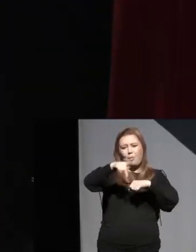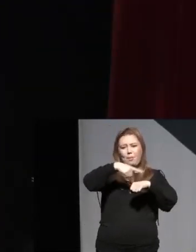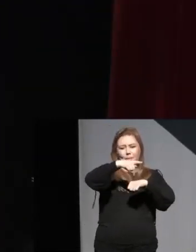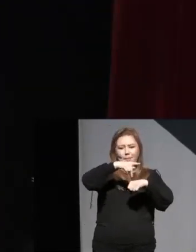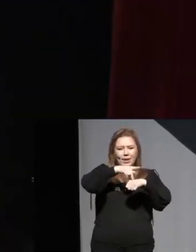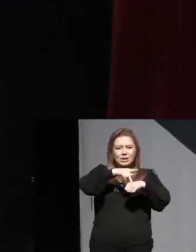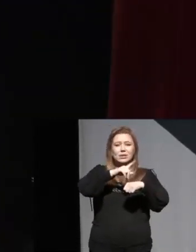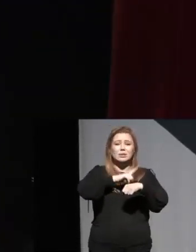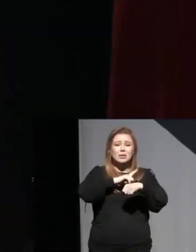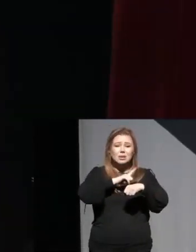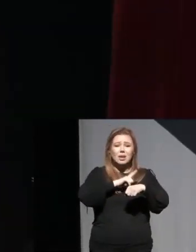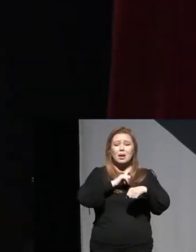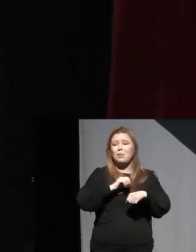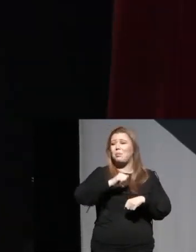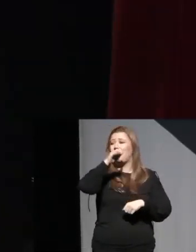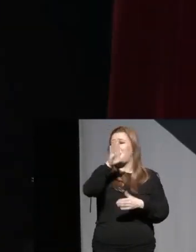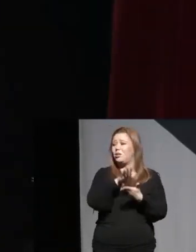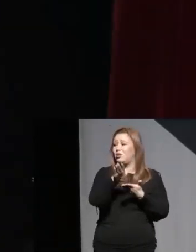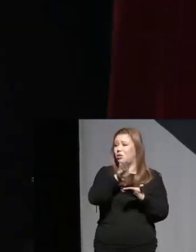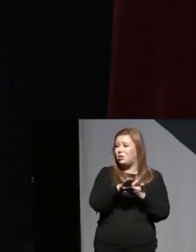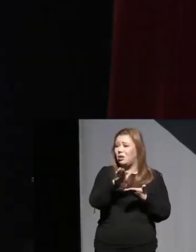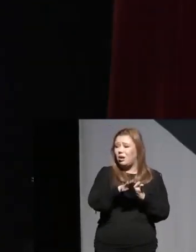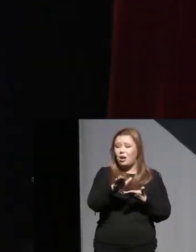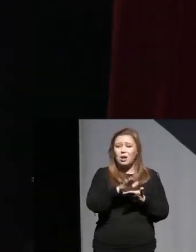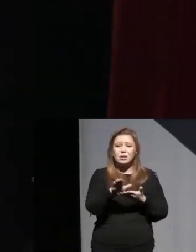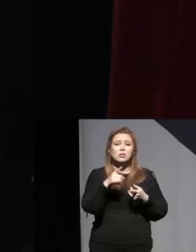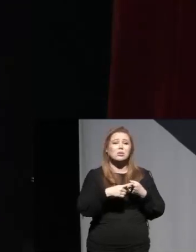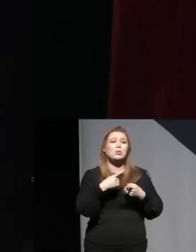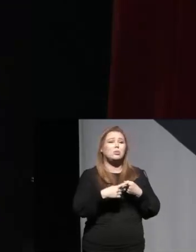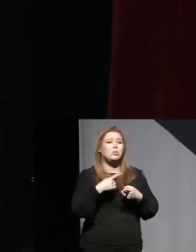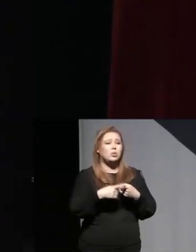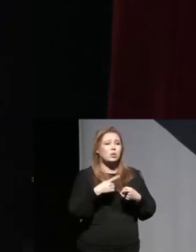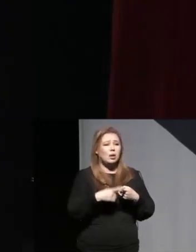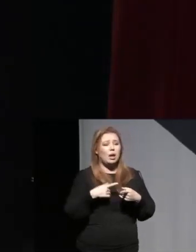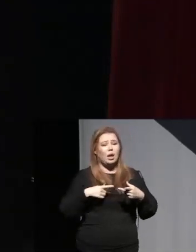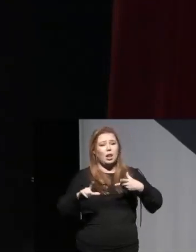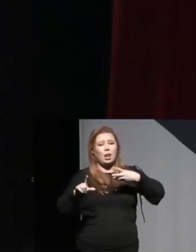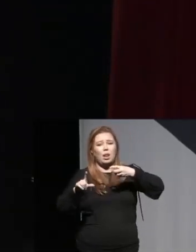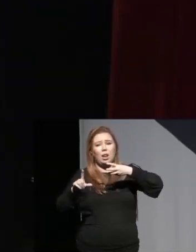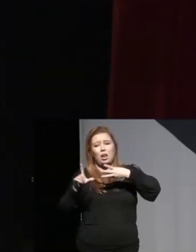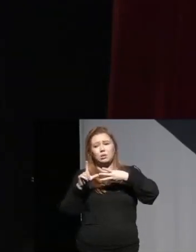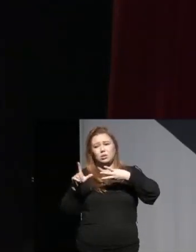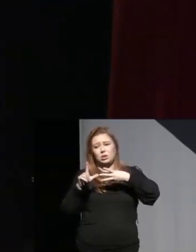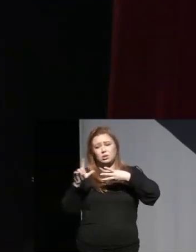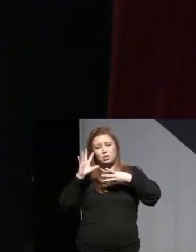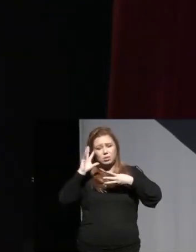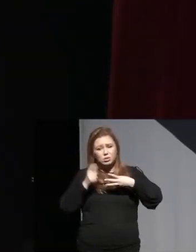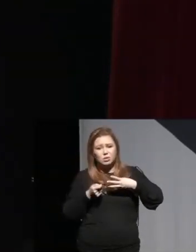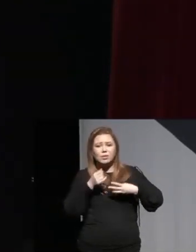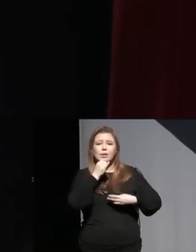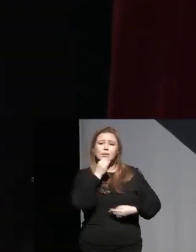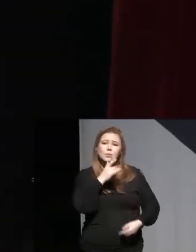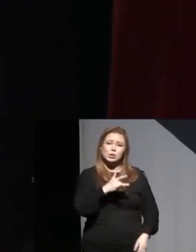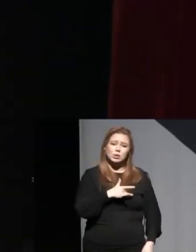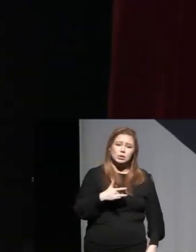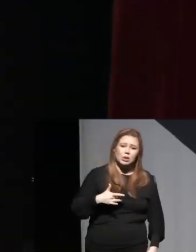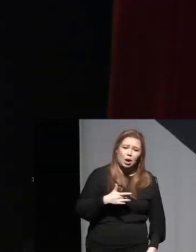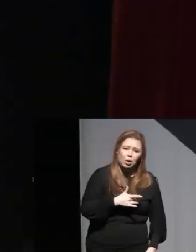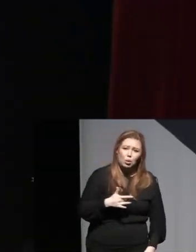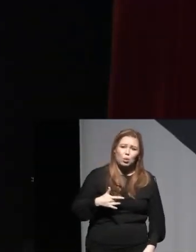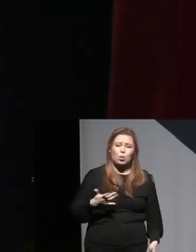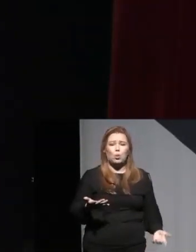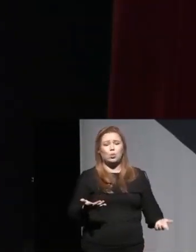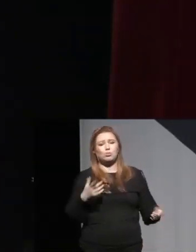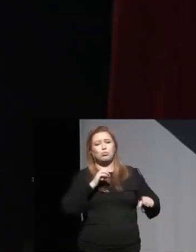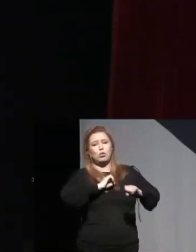despesas, porque o legislador constitucional determinou que assim fosse. Né? Questões como saúde, educação, em